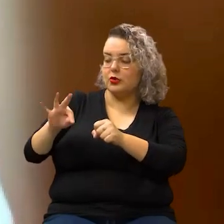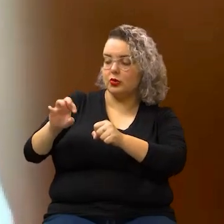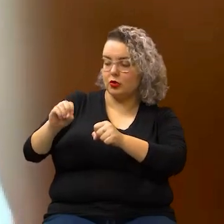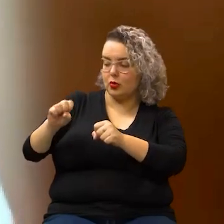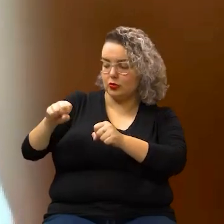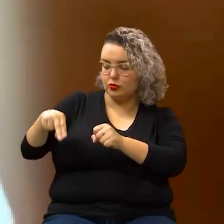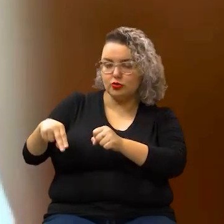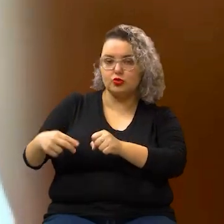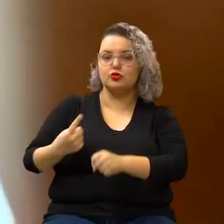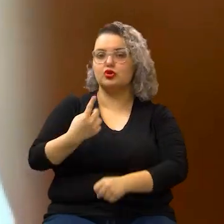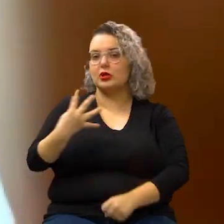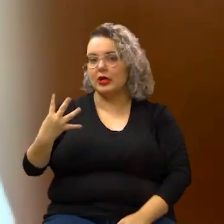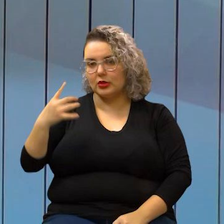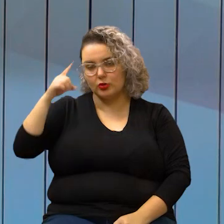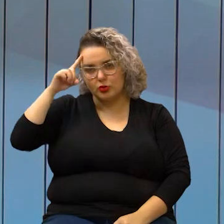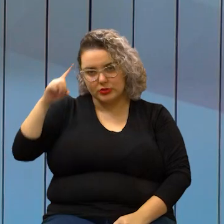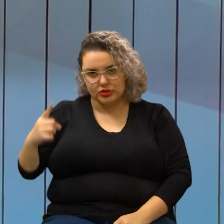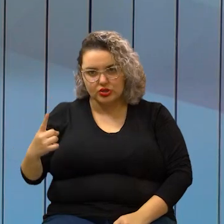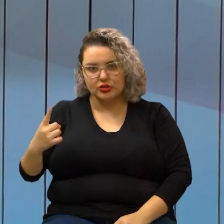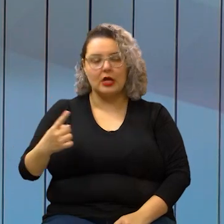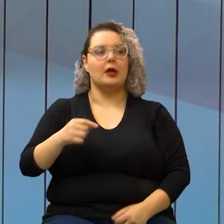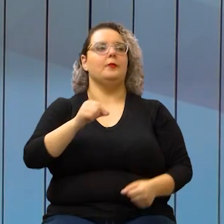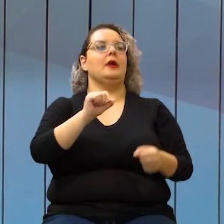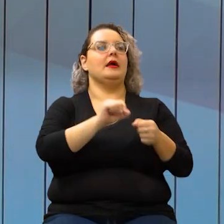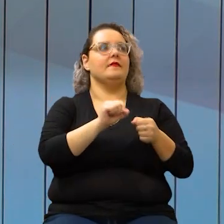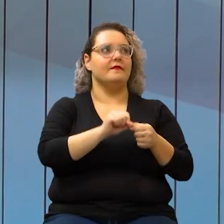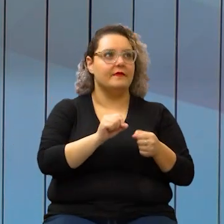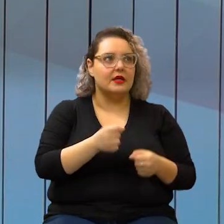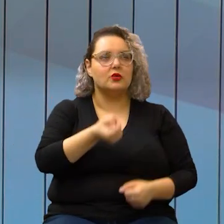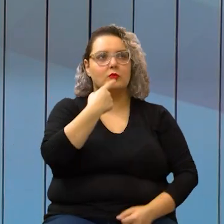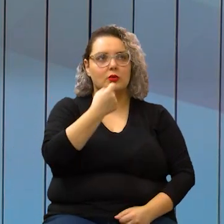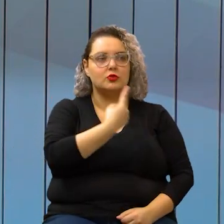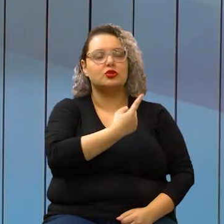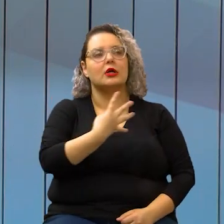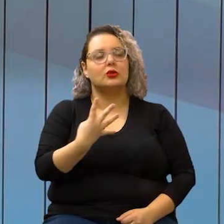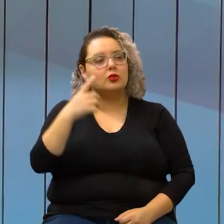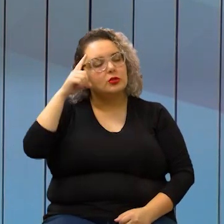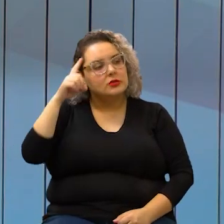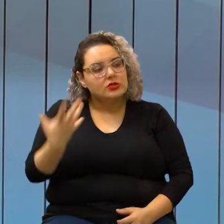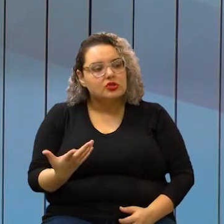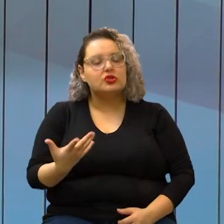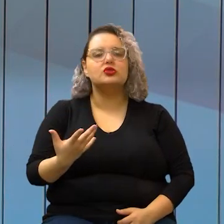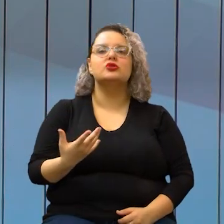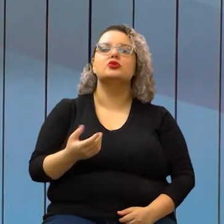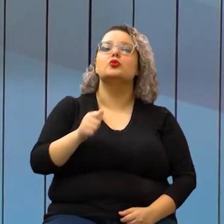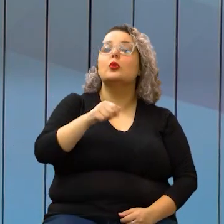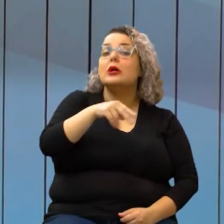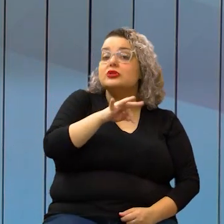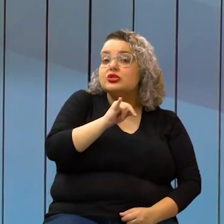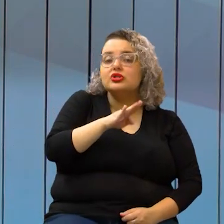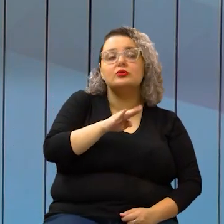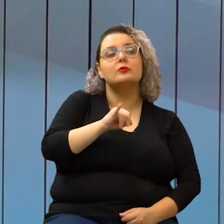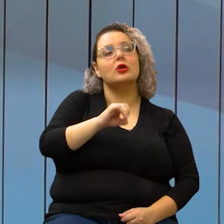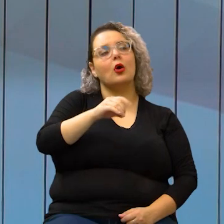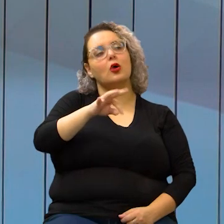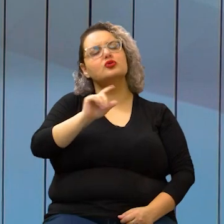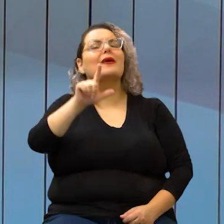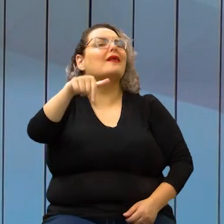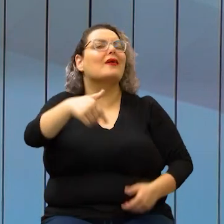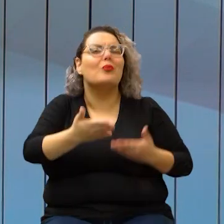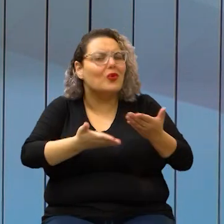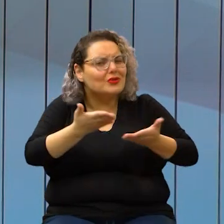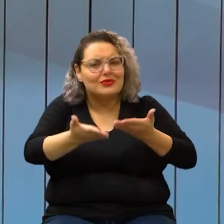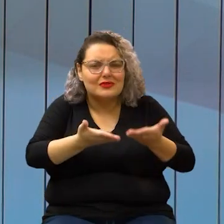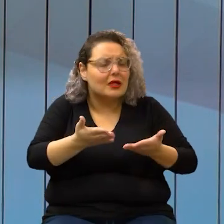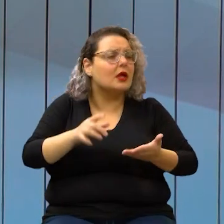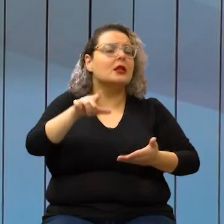dias. 14 dias feito através da medicação, né, do antibiótico. E se caso, após o